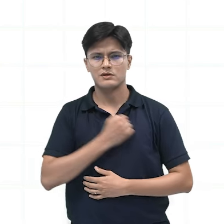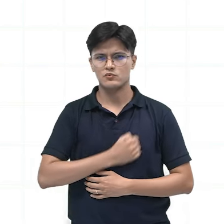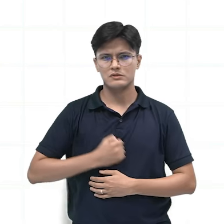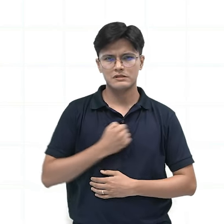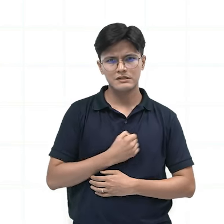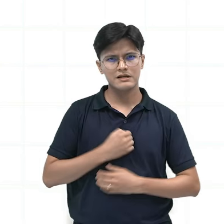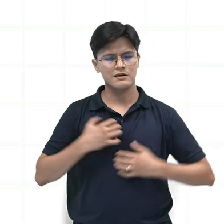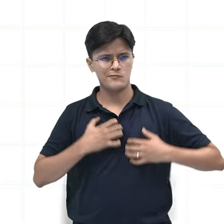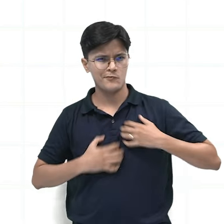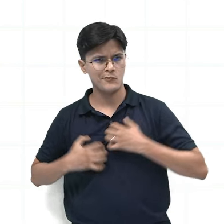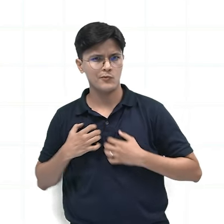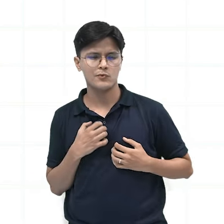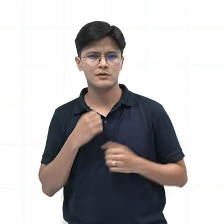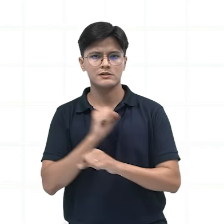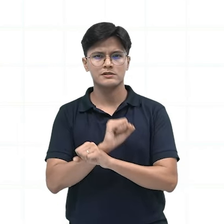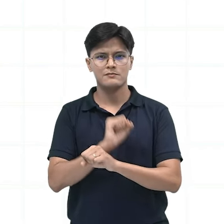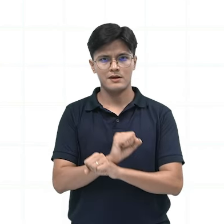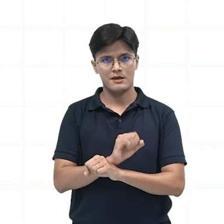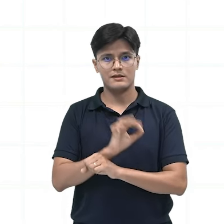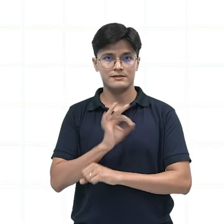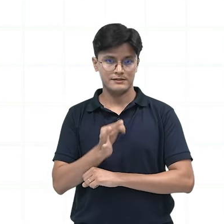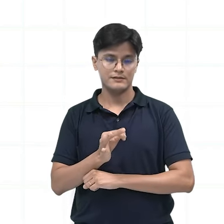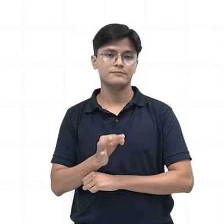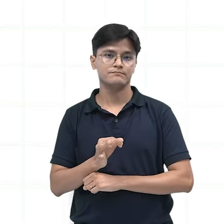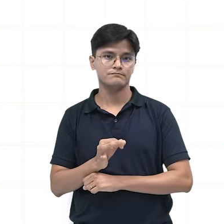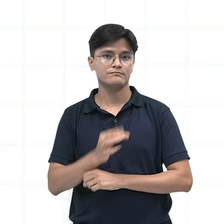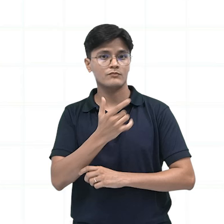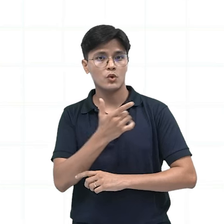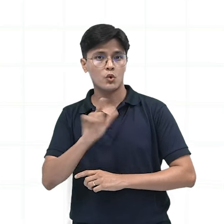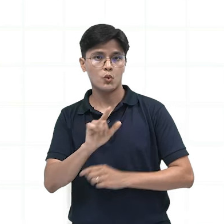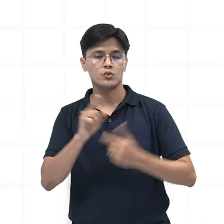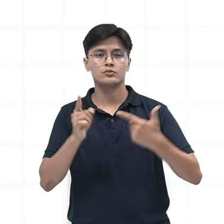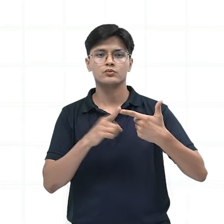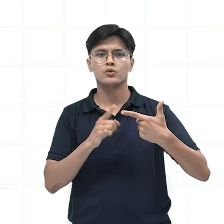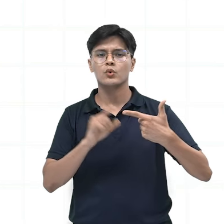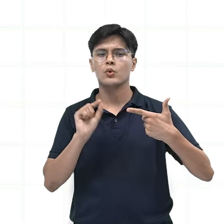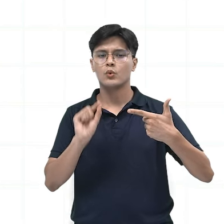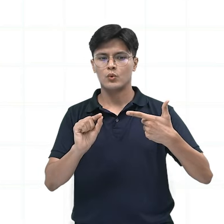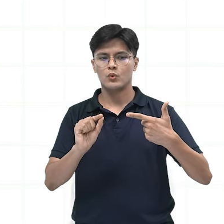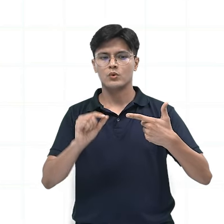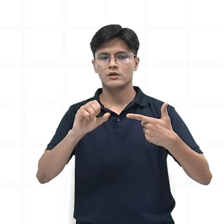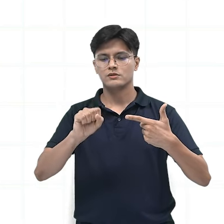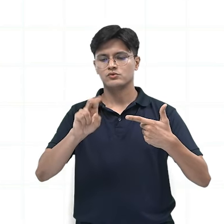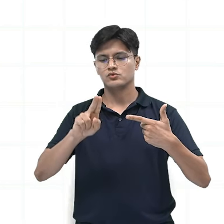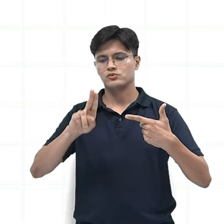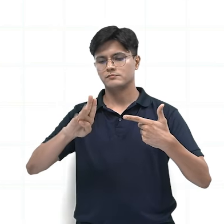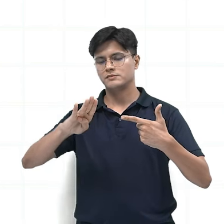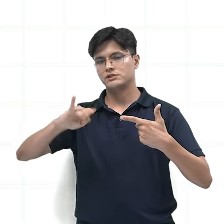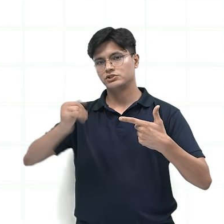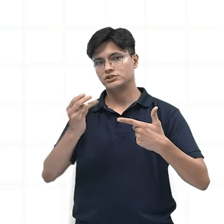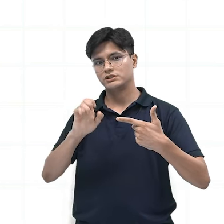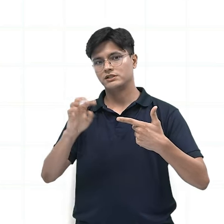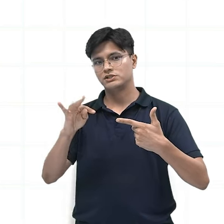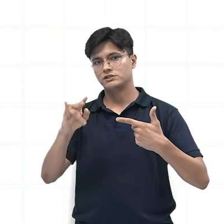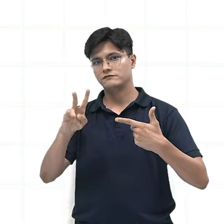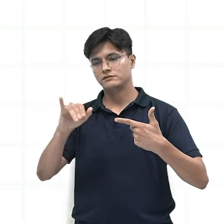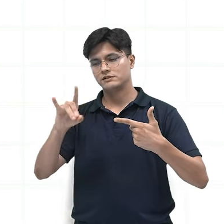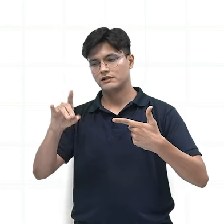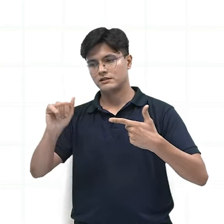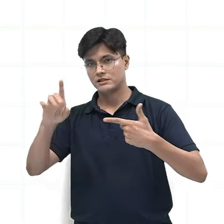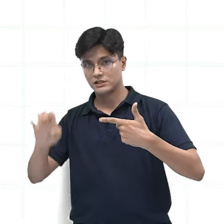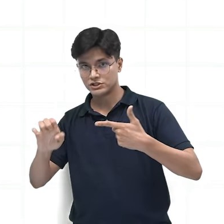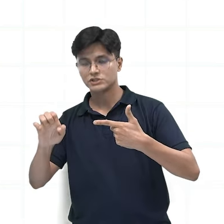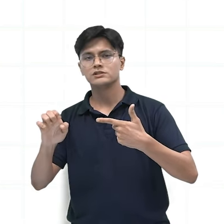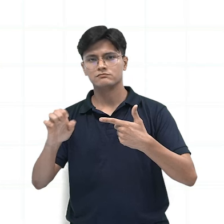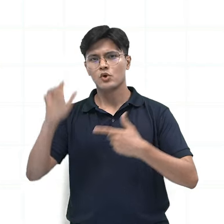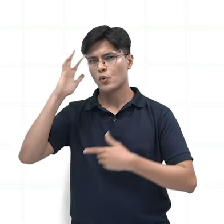angústia, dessa espera da amada. O outro elemento é exatamente a subjetividade. A